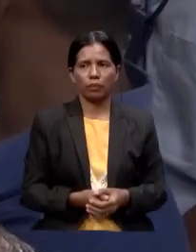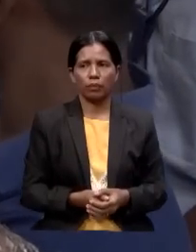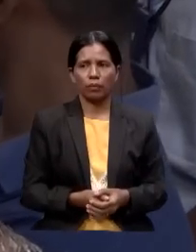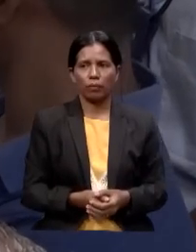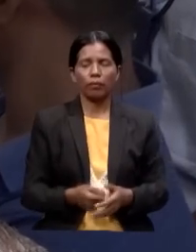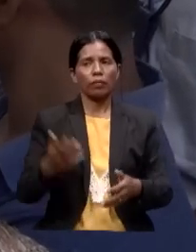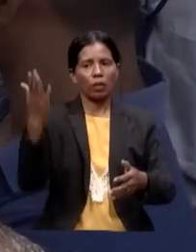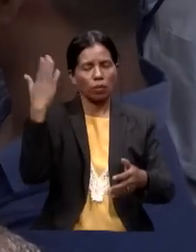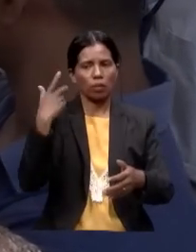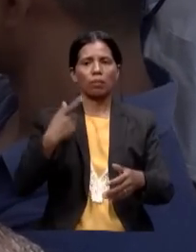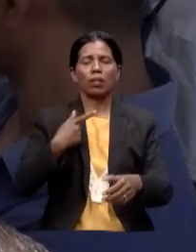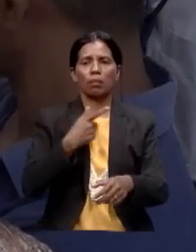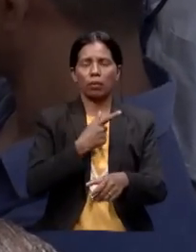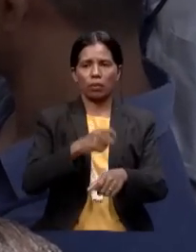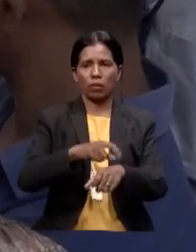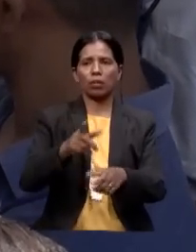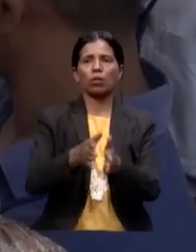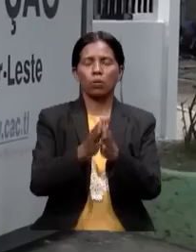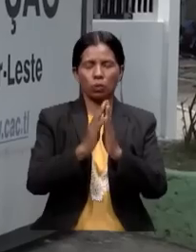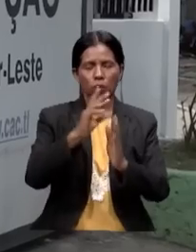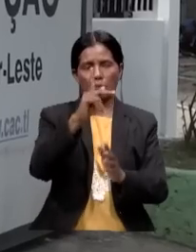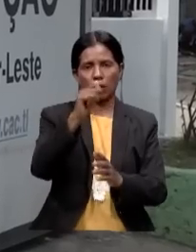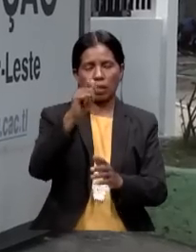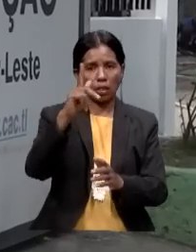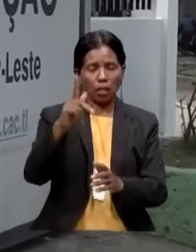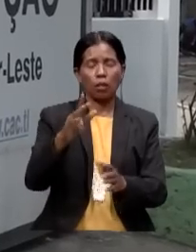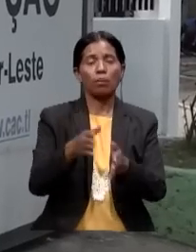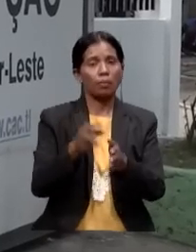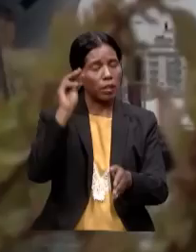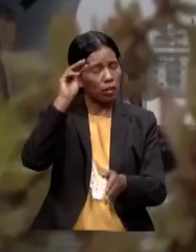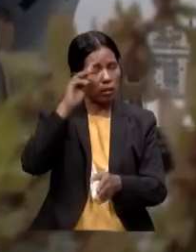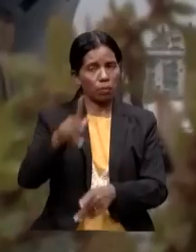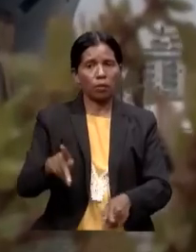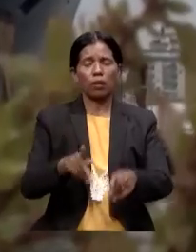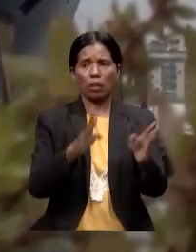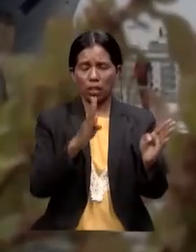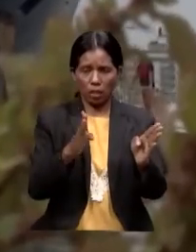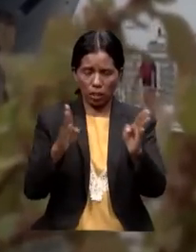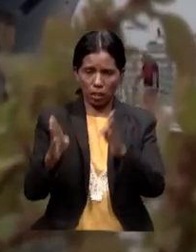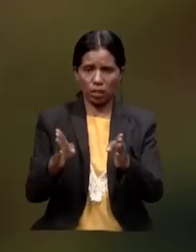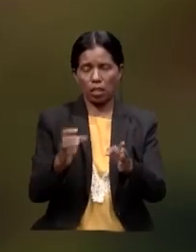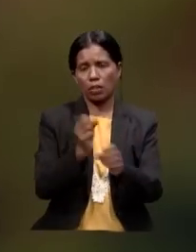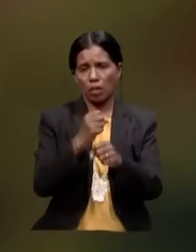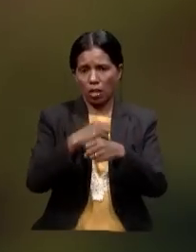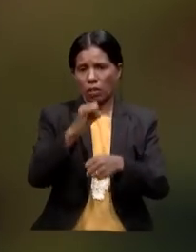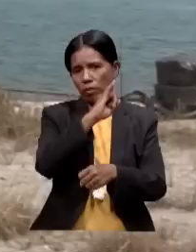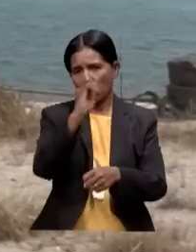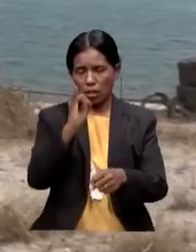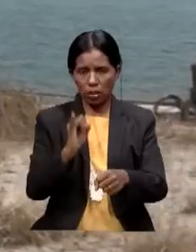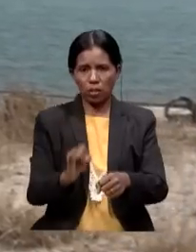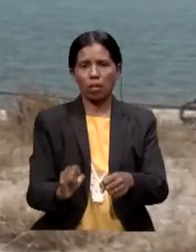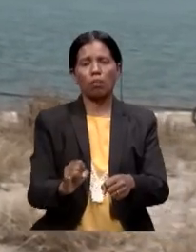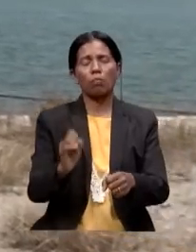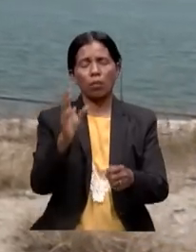antes ne Parlamento Nacional mos husu bakak no Ministério Público atu halais proceso investigação baro haxolo tamba